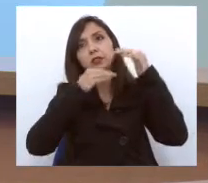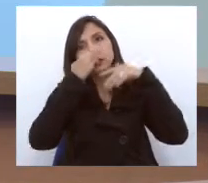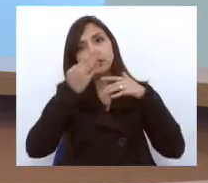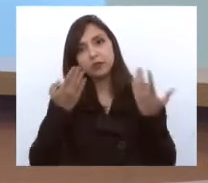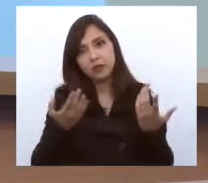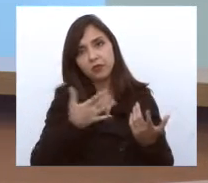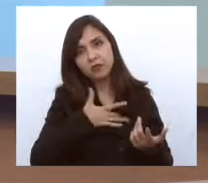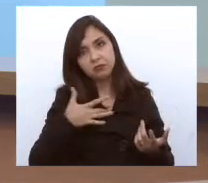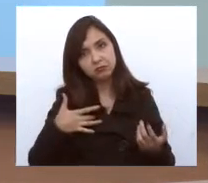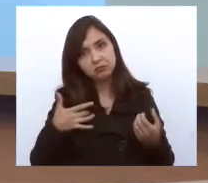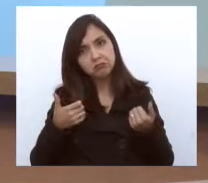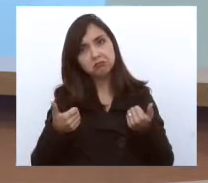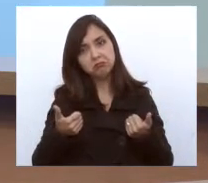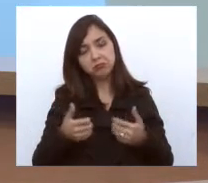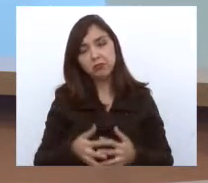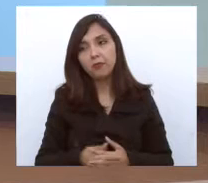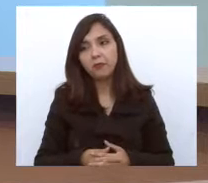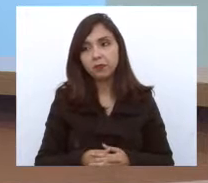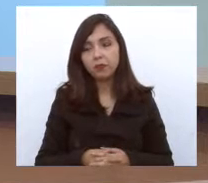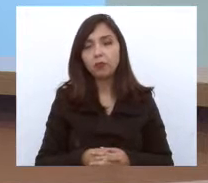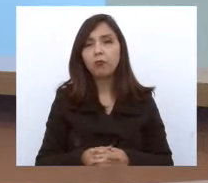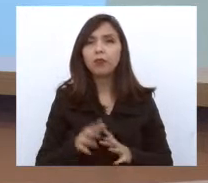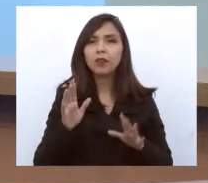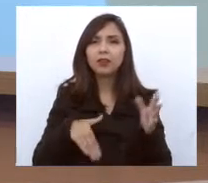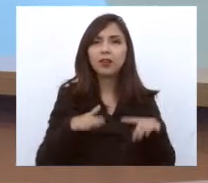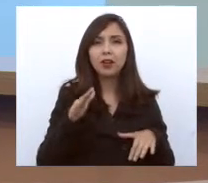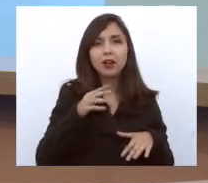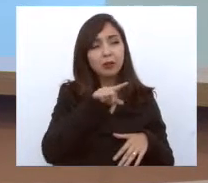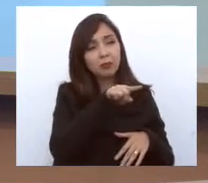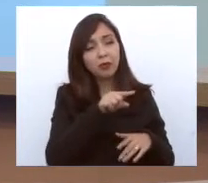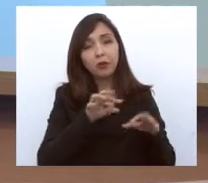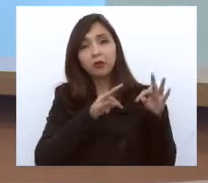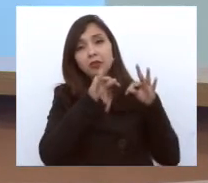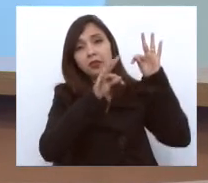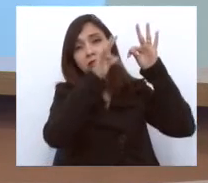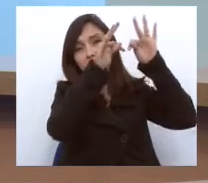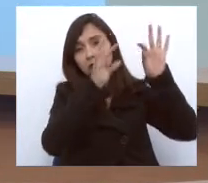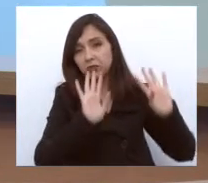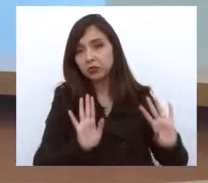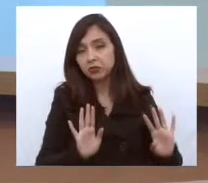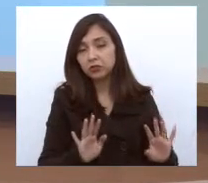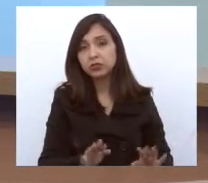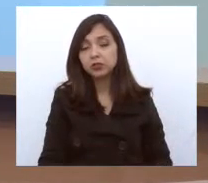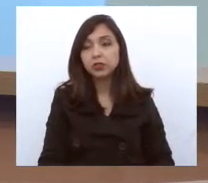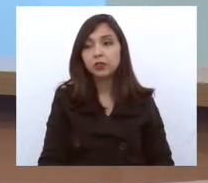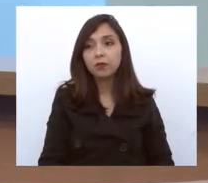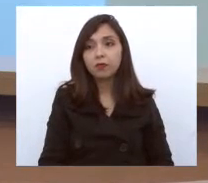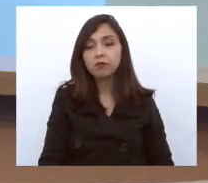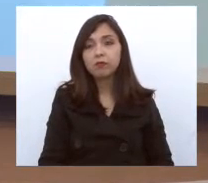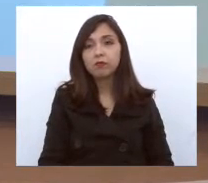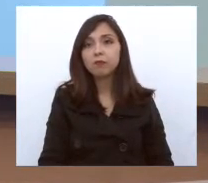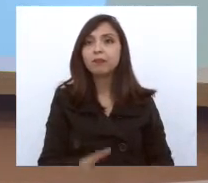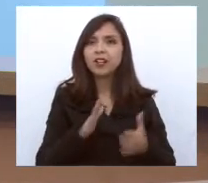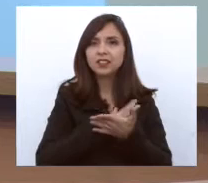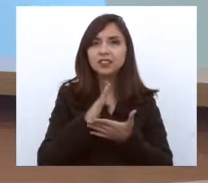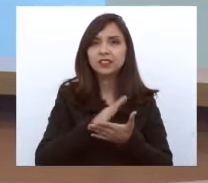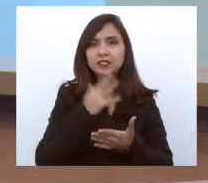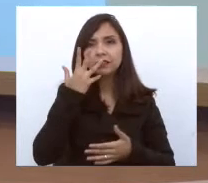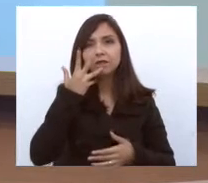forma sadia. Sair um pouco dessa questão da tecnologia, né, que muitas vezes deixa a